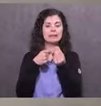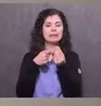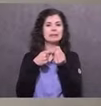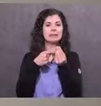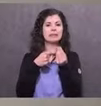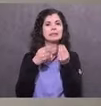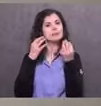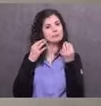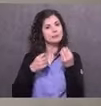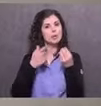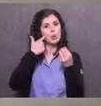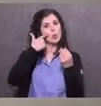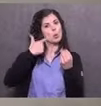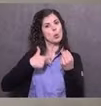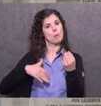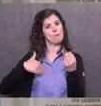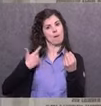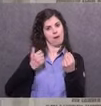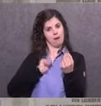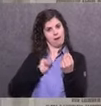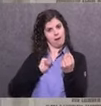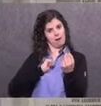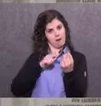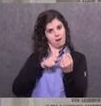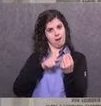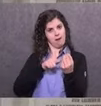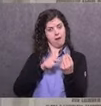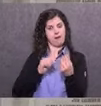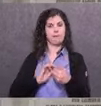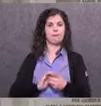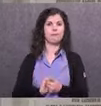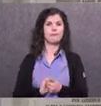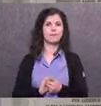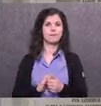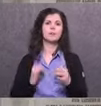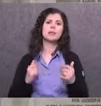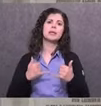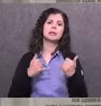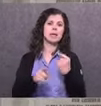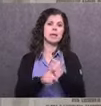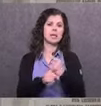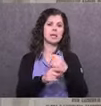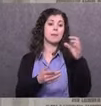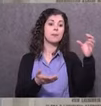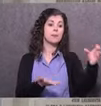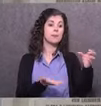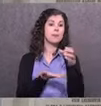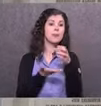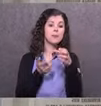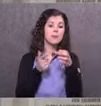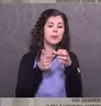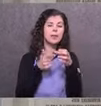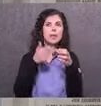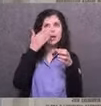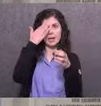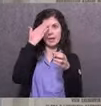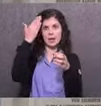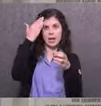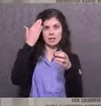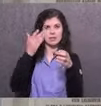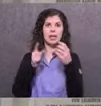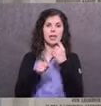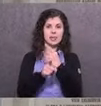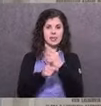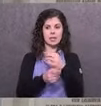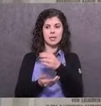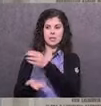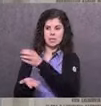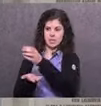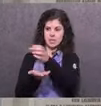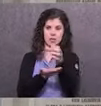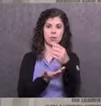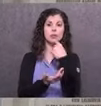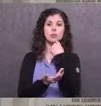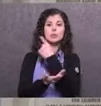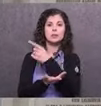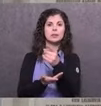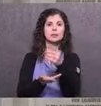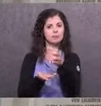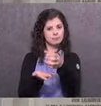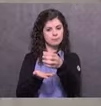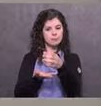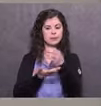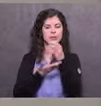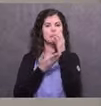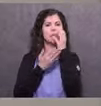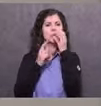meu corpo. Tomou em seguida um cálice, deu graças e entregou-lhe, dizendo: bebei